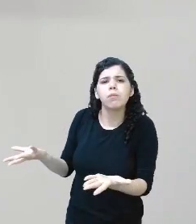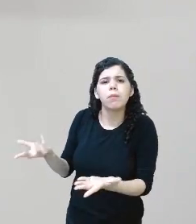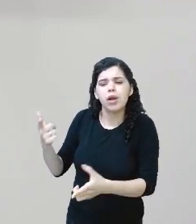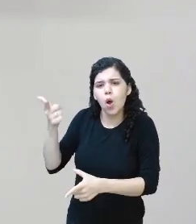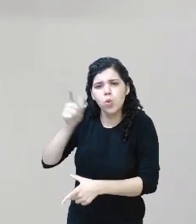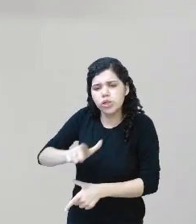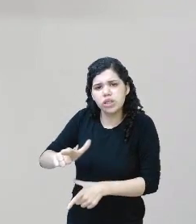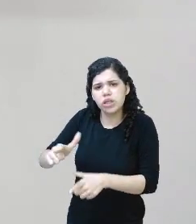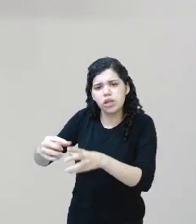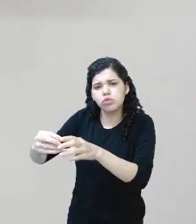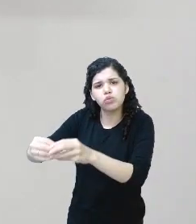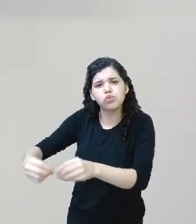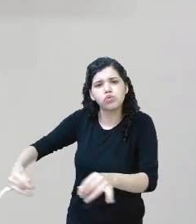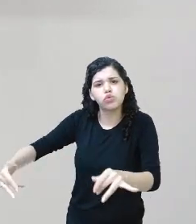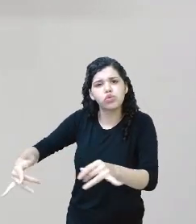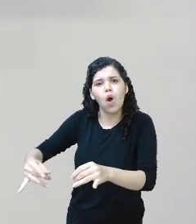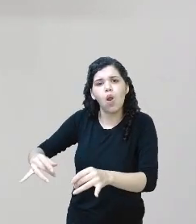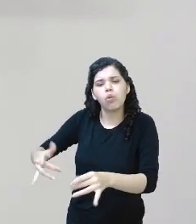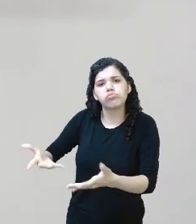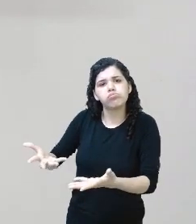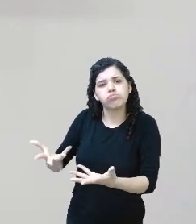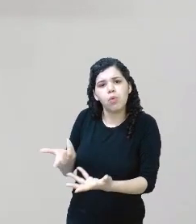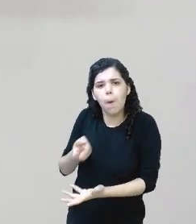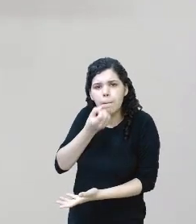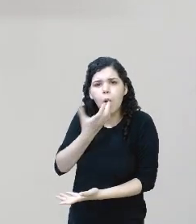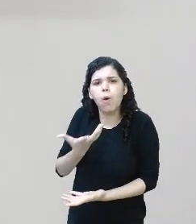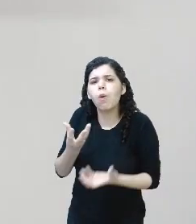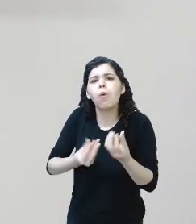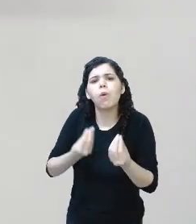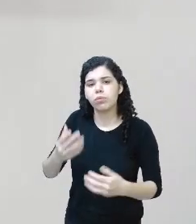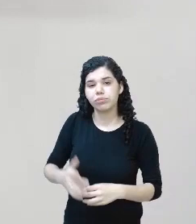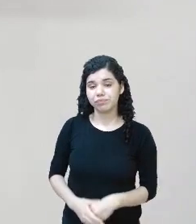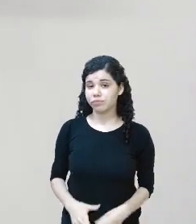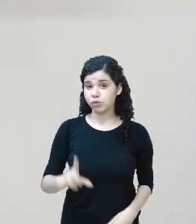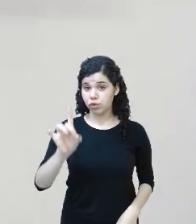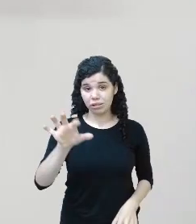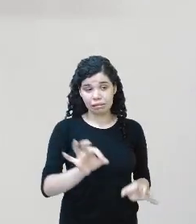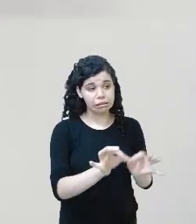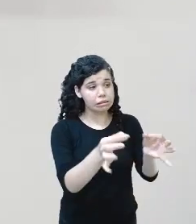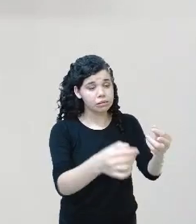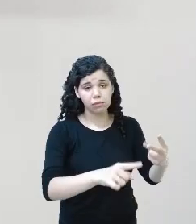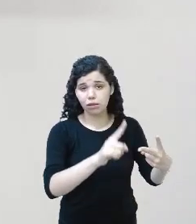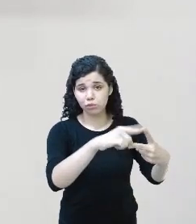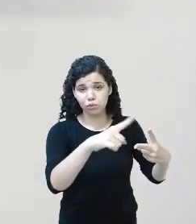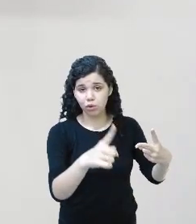que o solo ele não fique poluído? Eu vou dizer para você, são 2 elementos